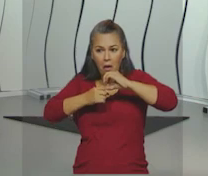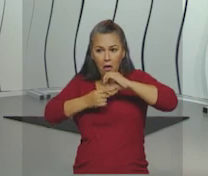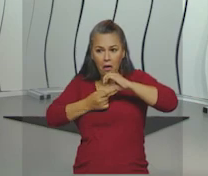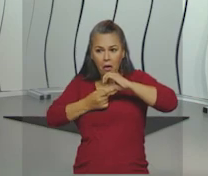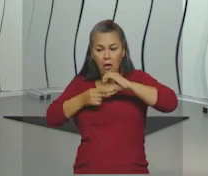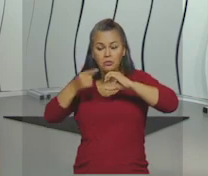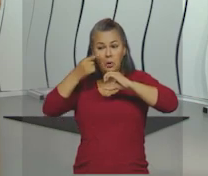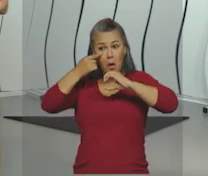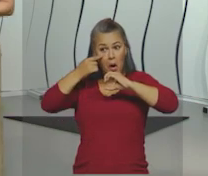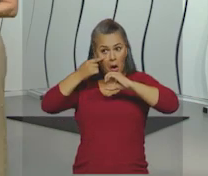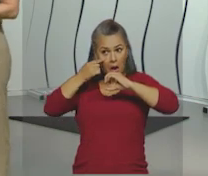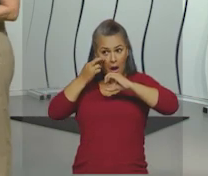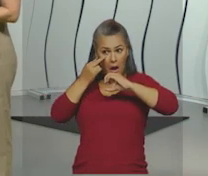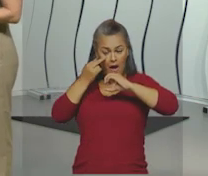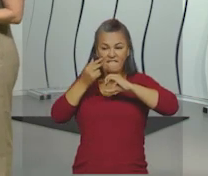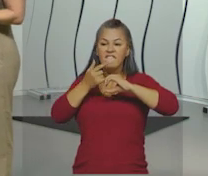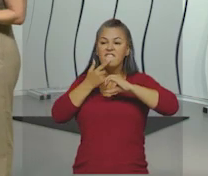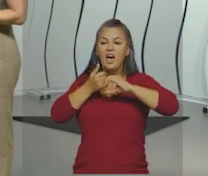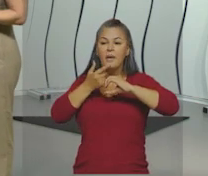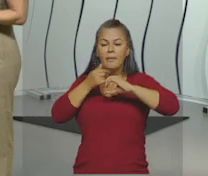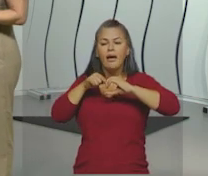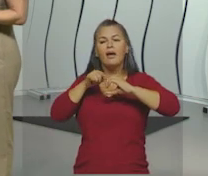é a conjuntiva, tá?